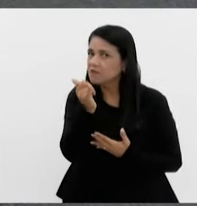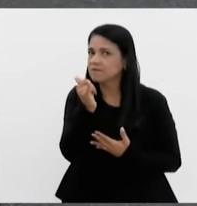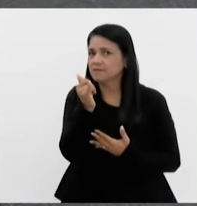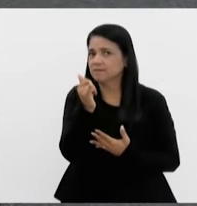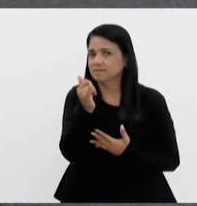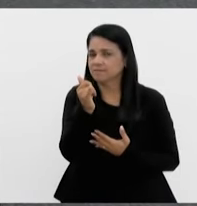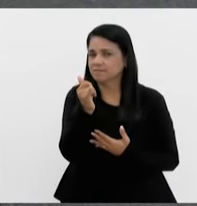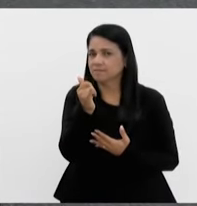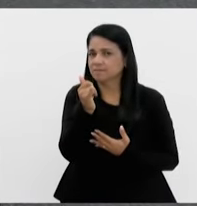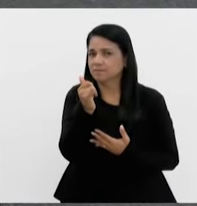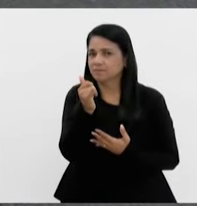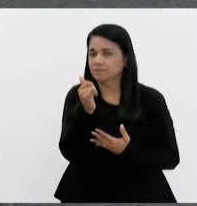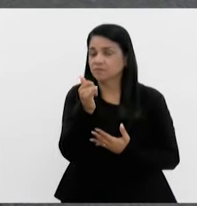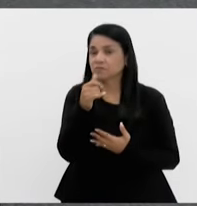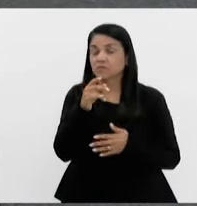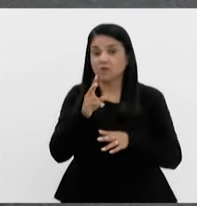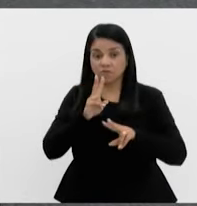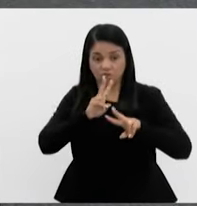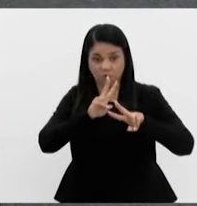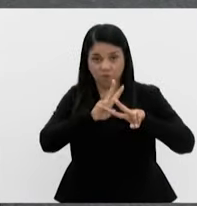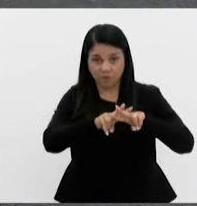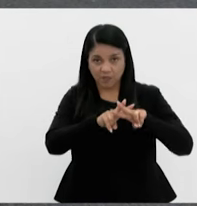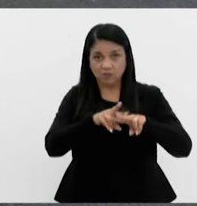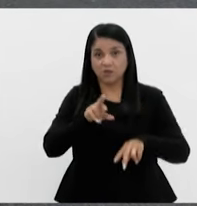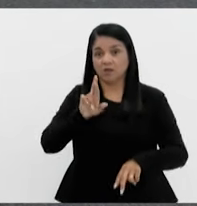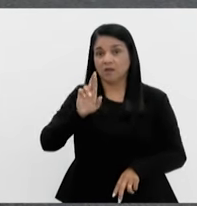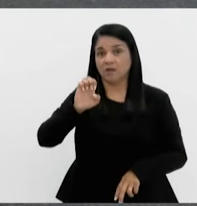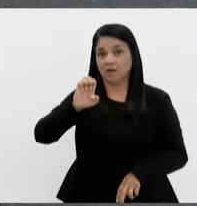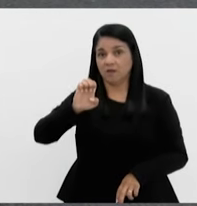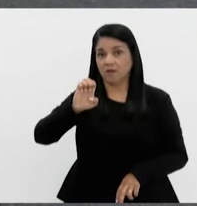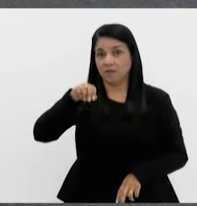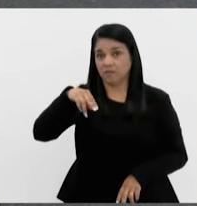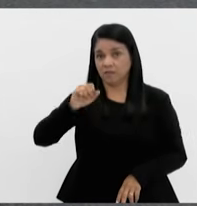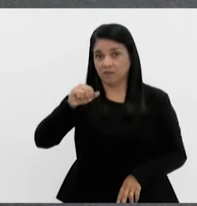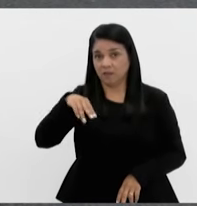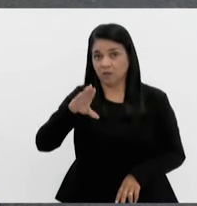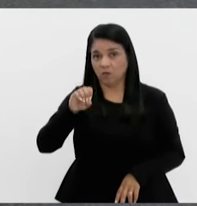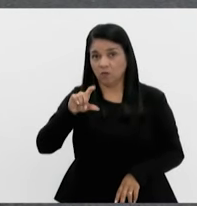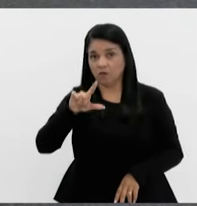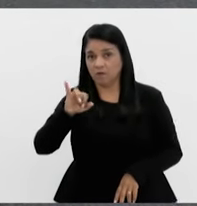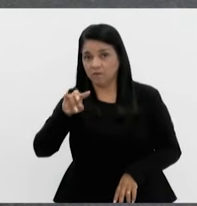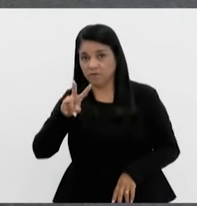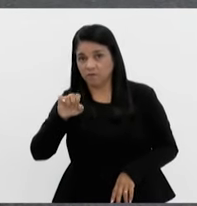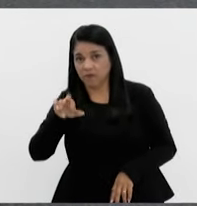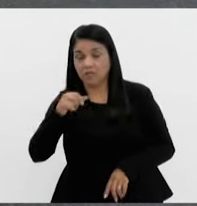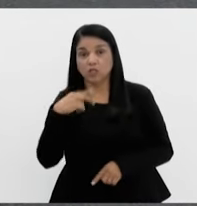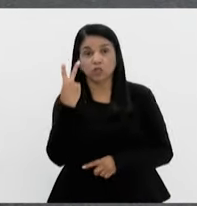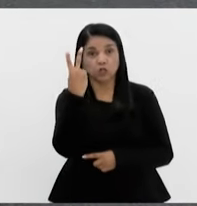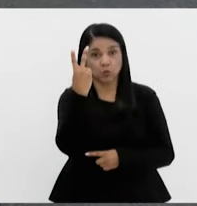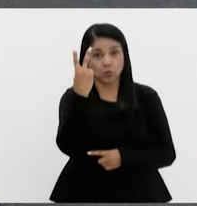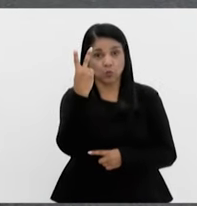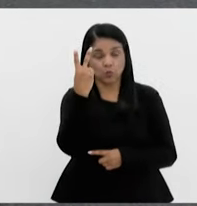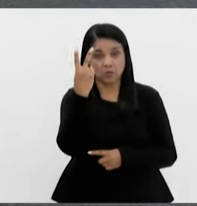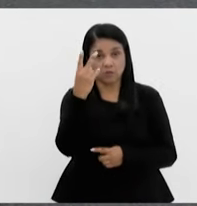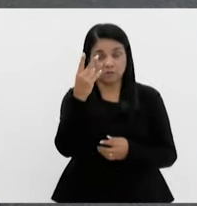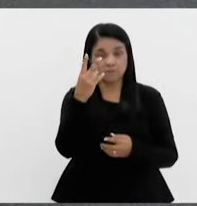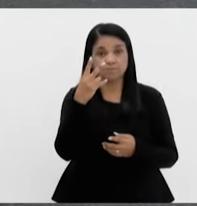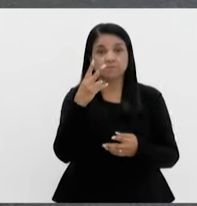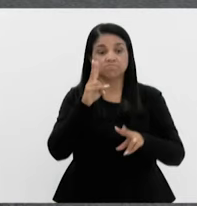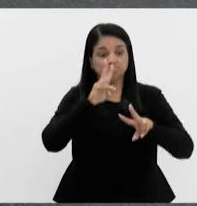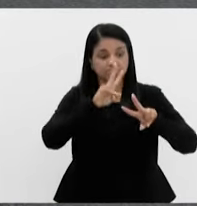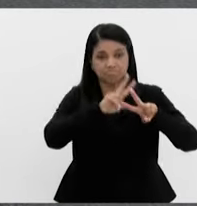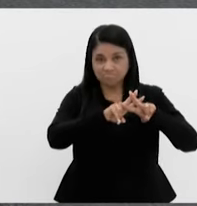lá foi preso ren Oliveira que já tinha duas anotações por